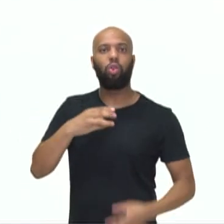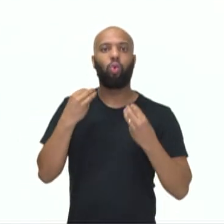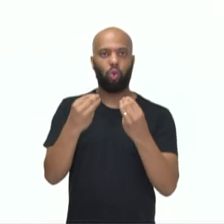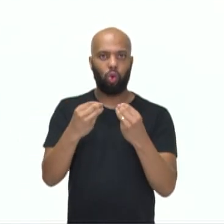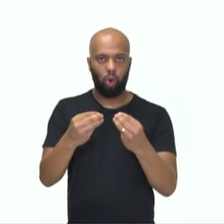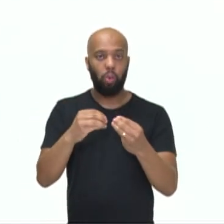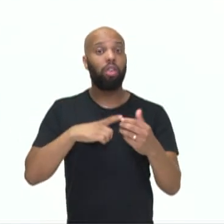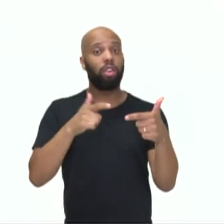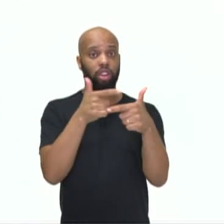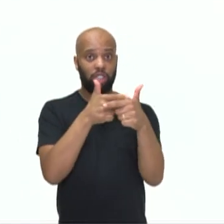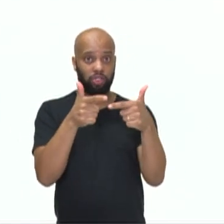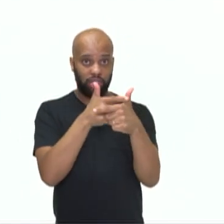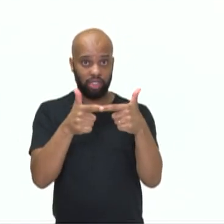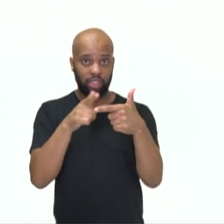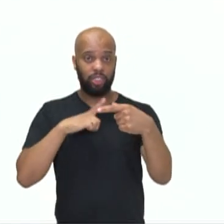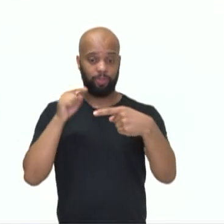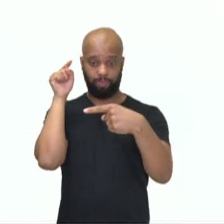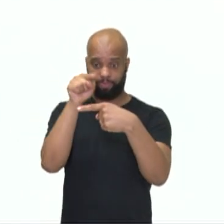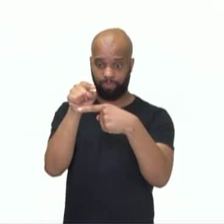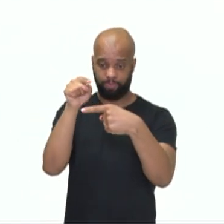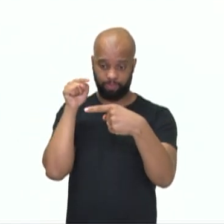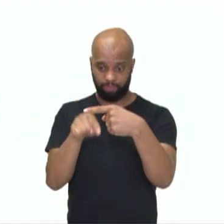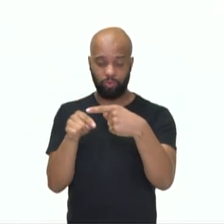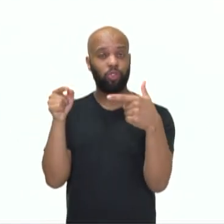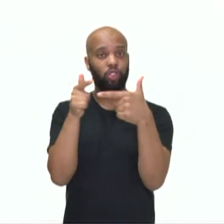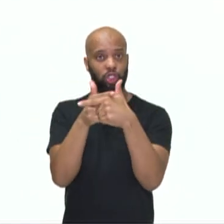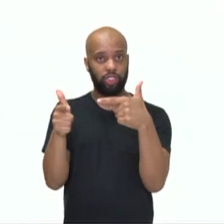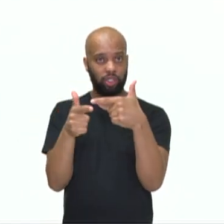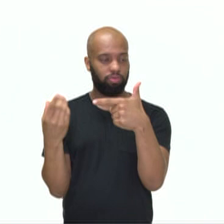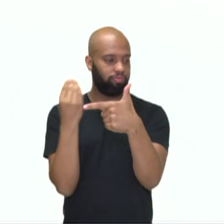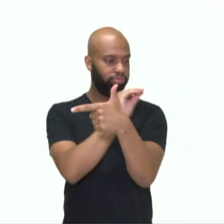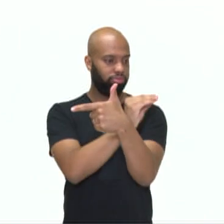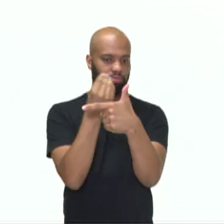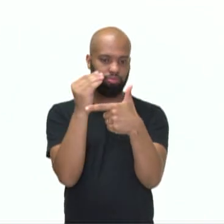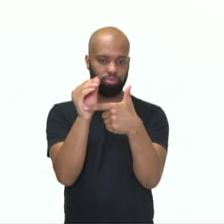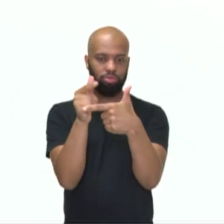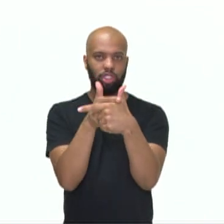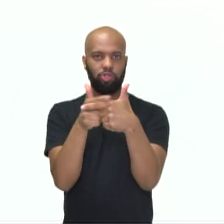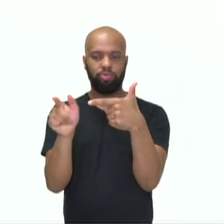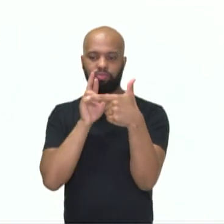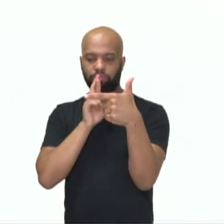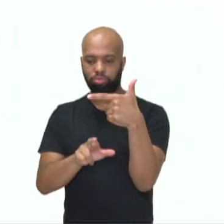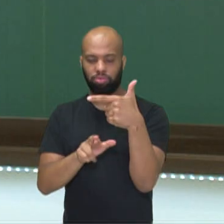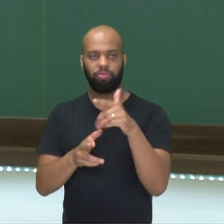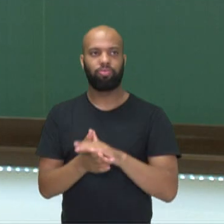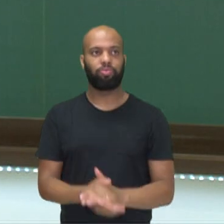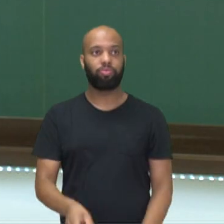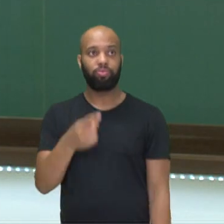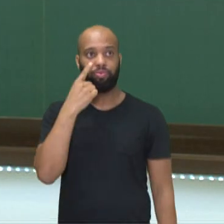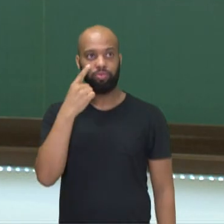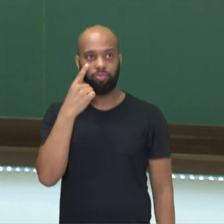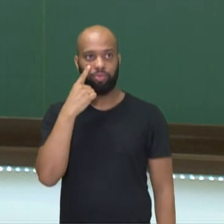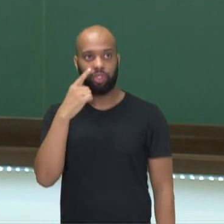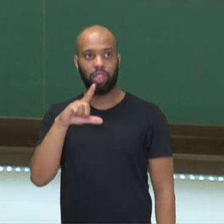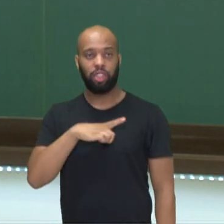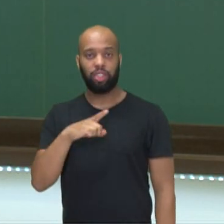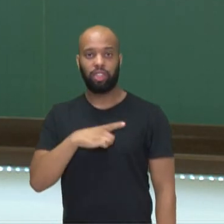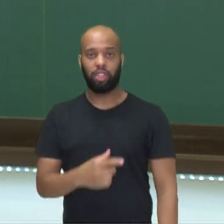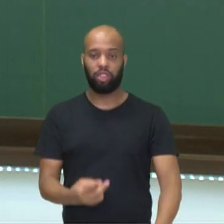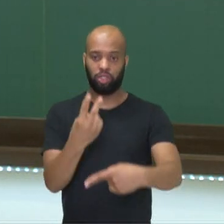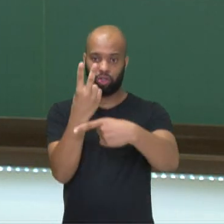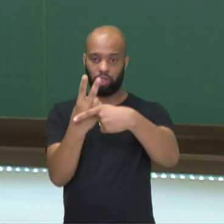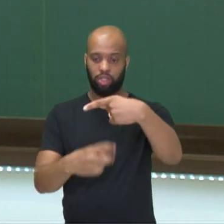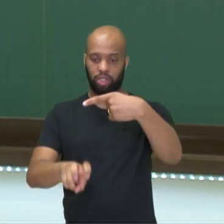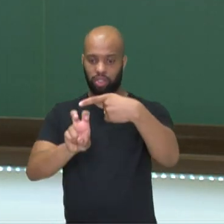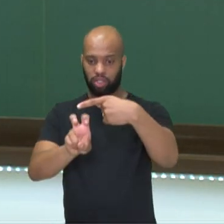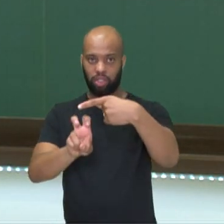devemos dividir o numerador pelo denominador, certo? Então, olha só, em 2/5 o que a gente tem? Eu